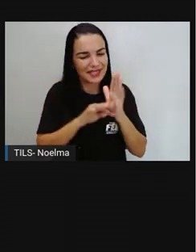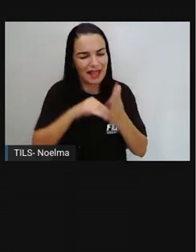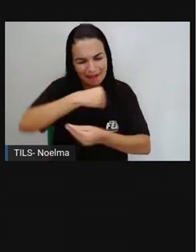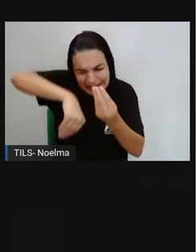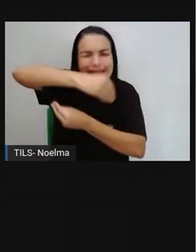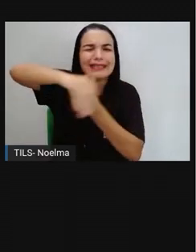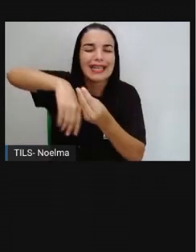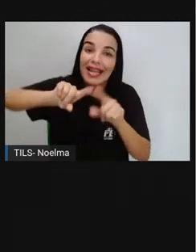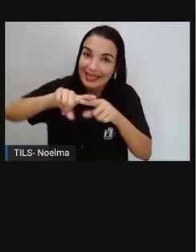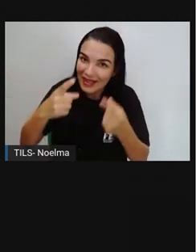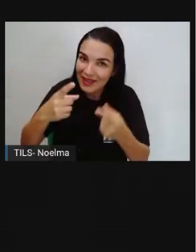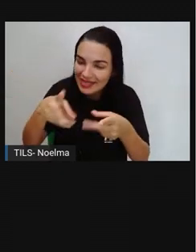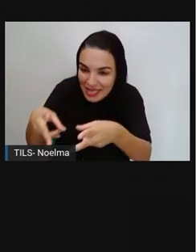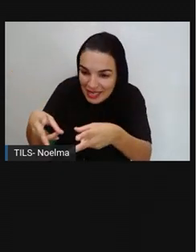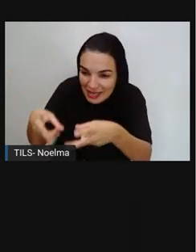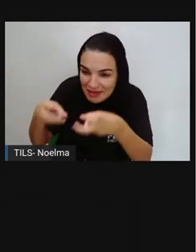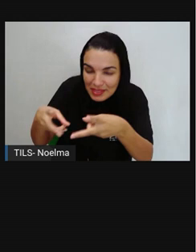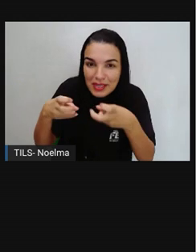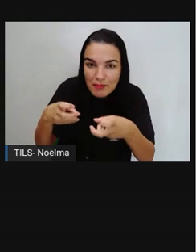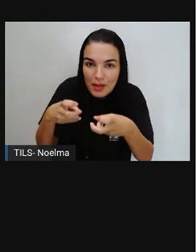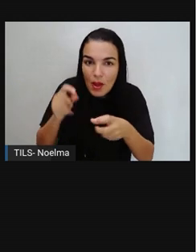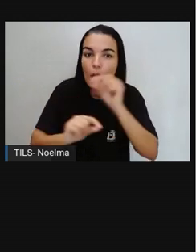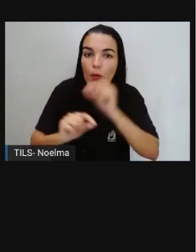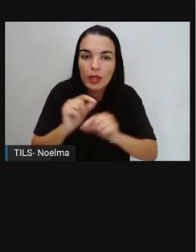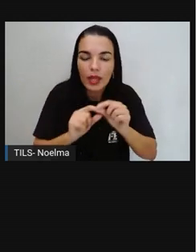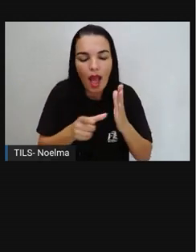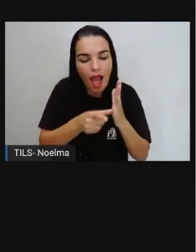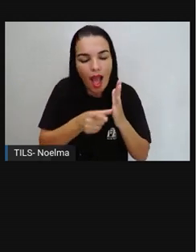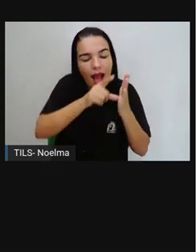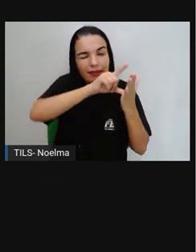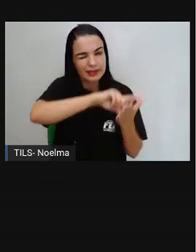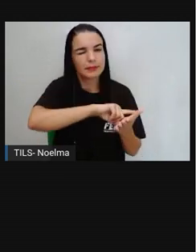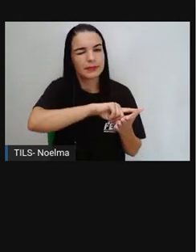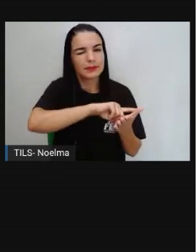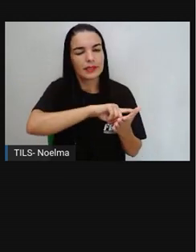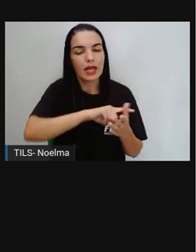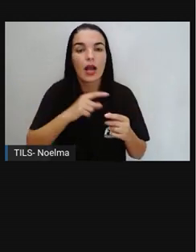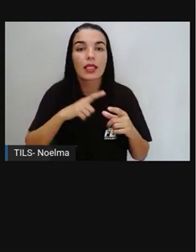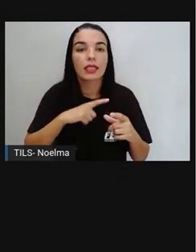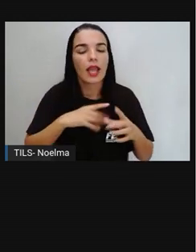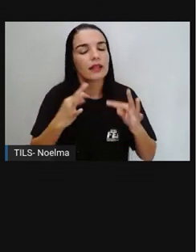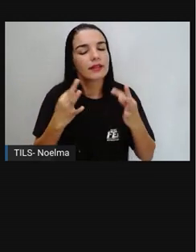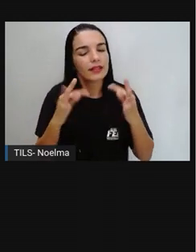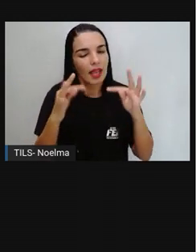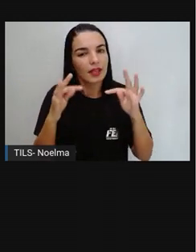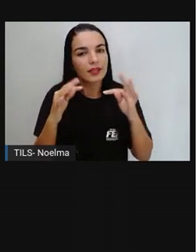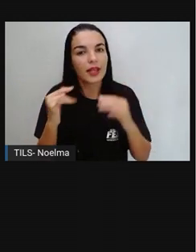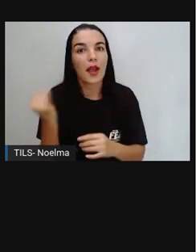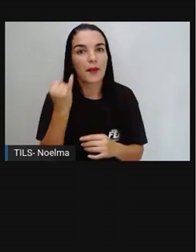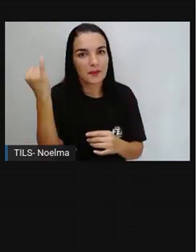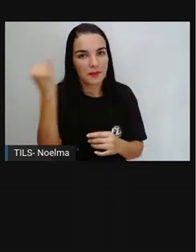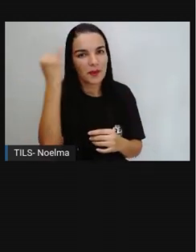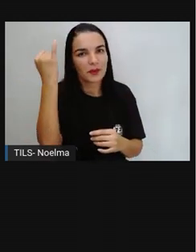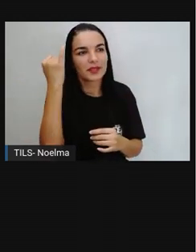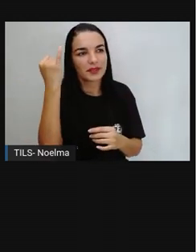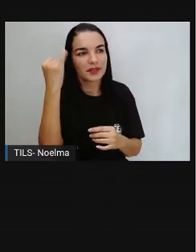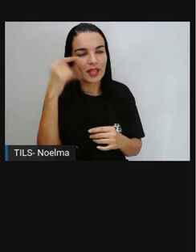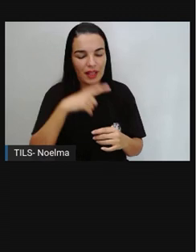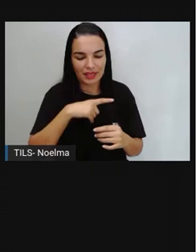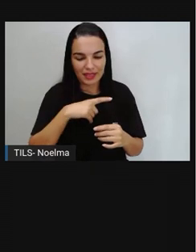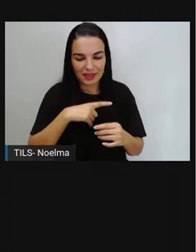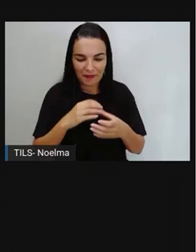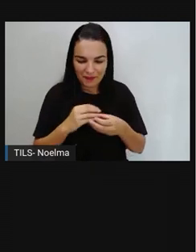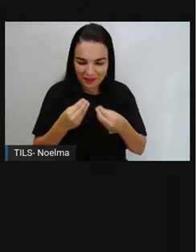Percebeu? A predição ou a antecipação é uma técnica fundamental para nos dar fluência de leitura e